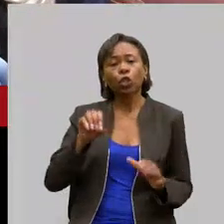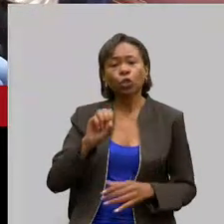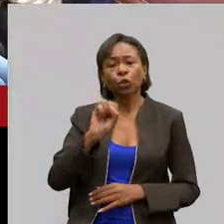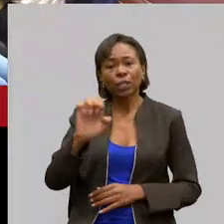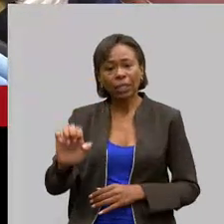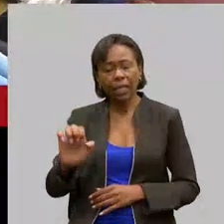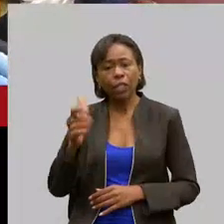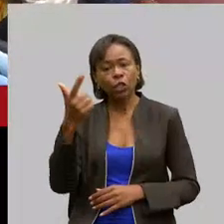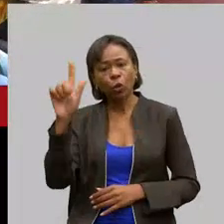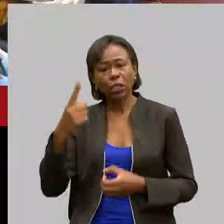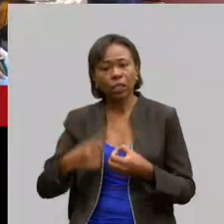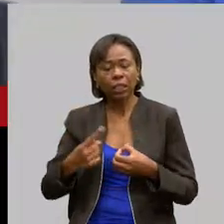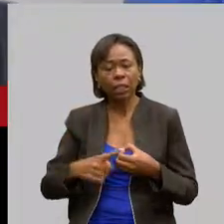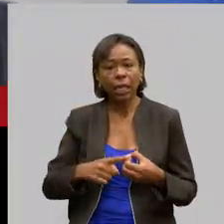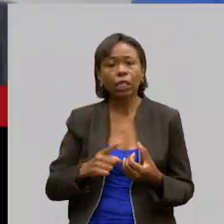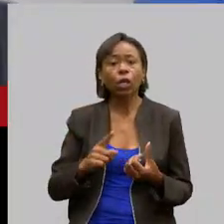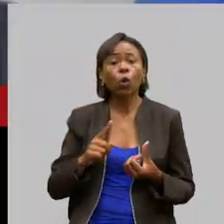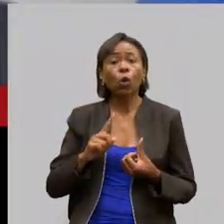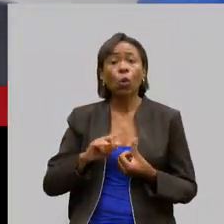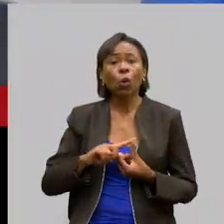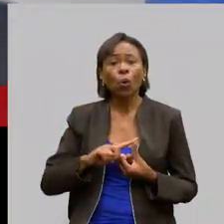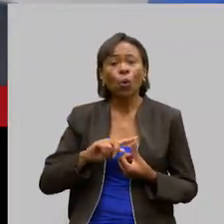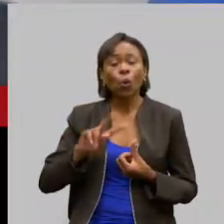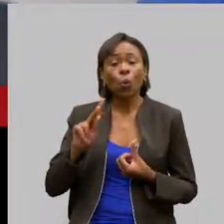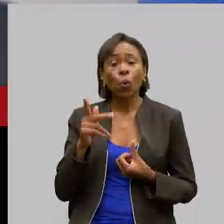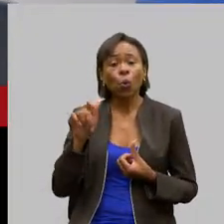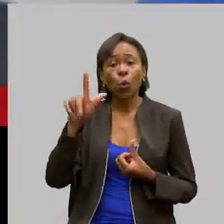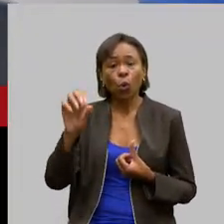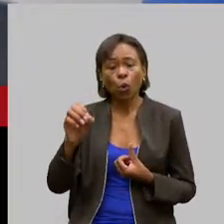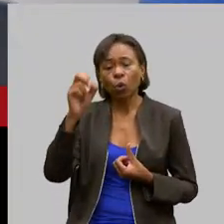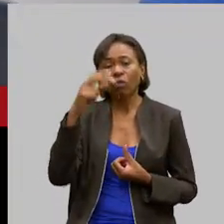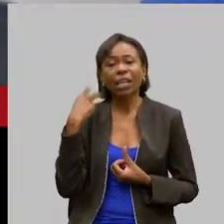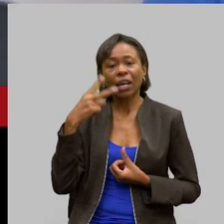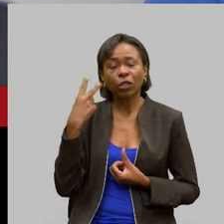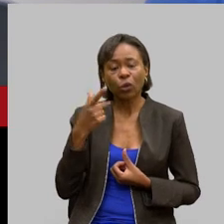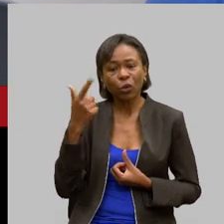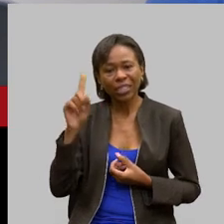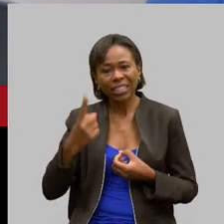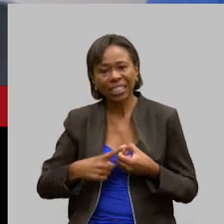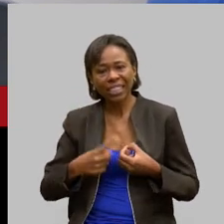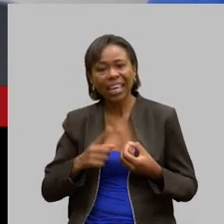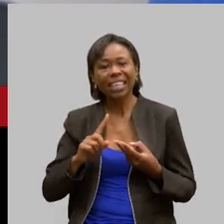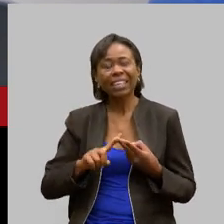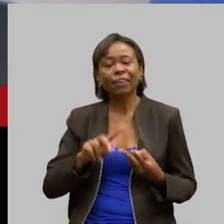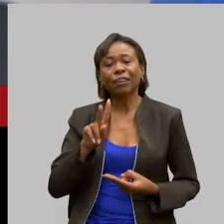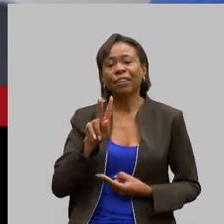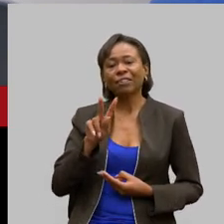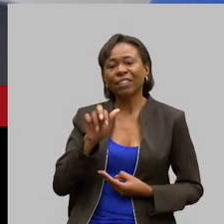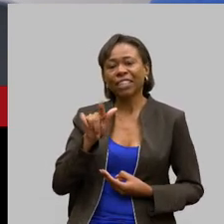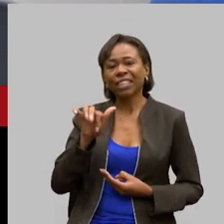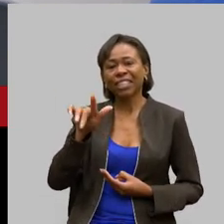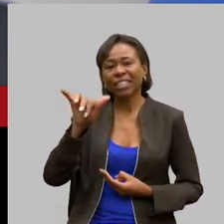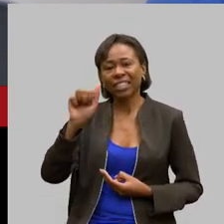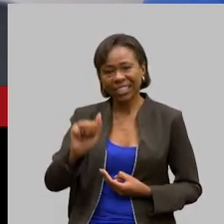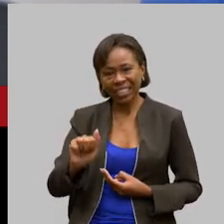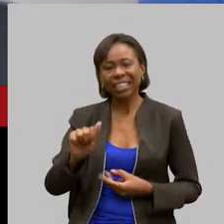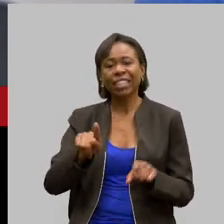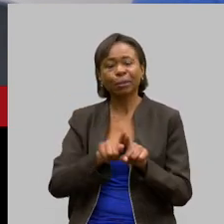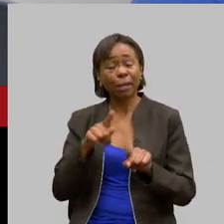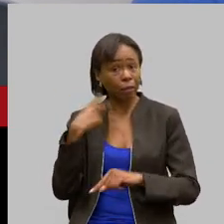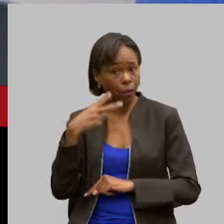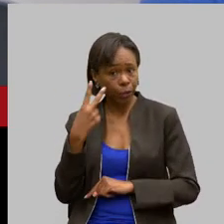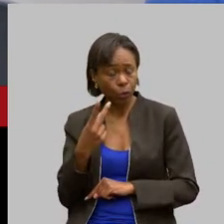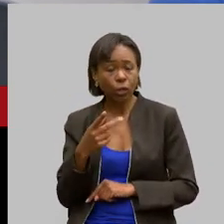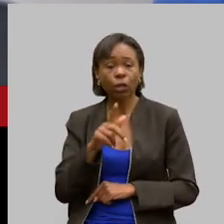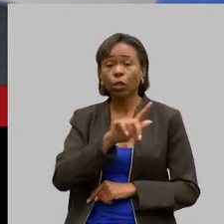costa o Fernando Guerra pai atípico Vereador lá de Resende Costa a Virgínia Nossa vereadora de Carandaí o Zé